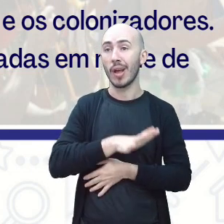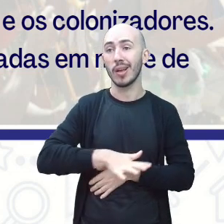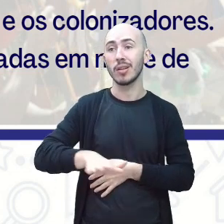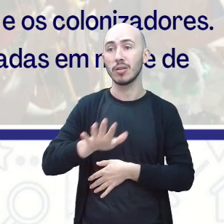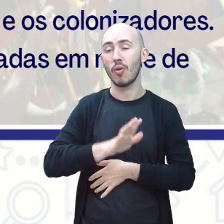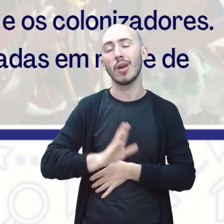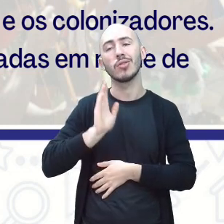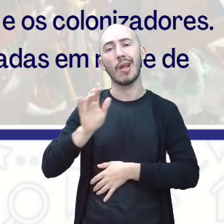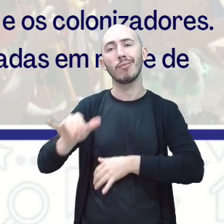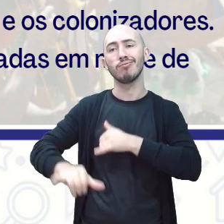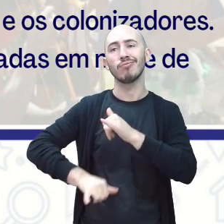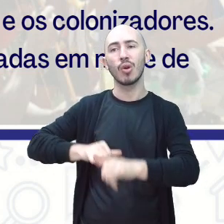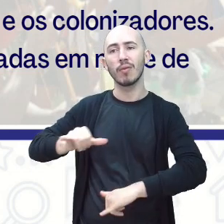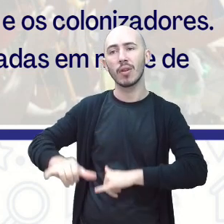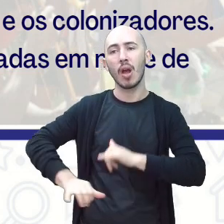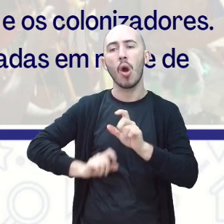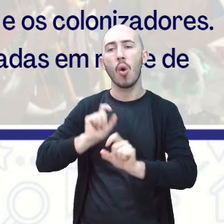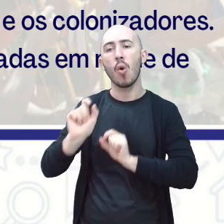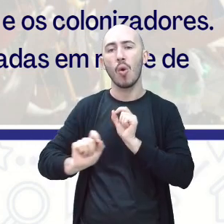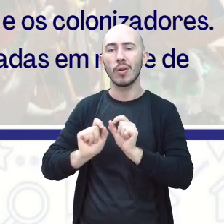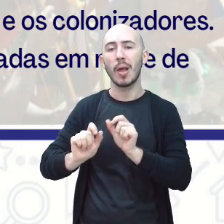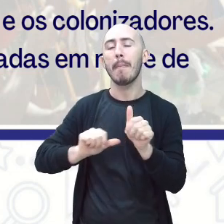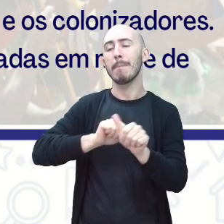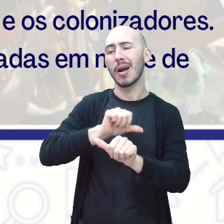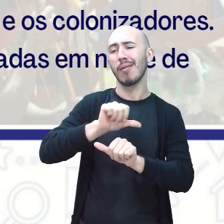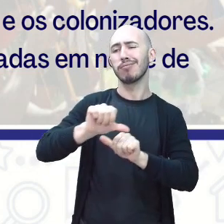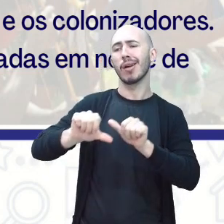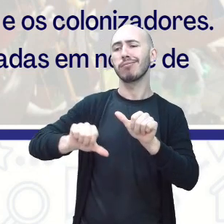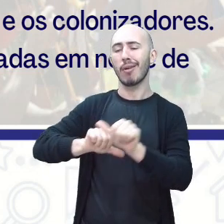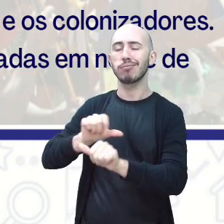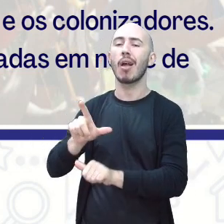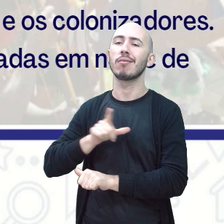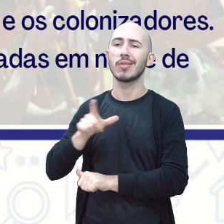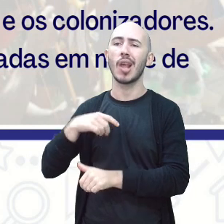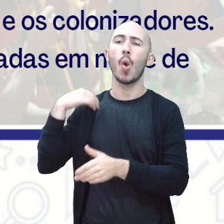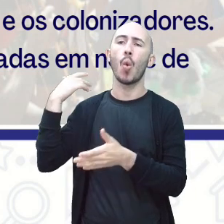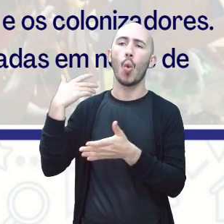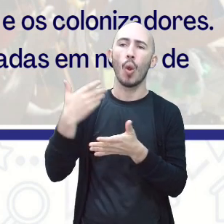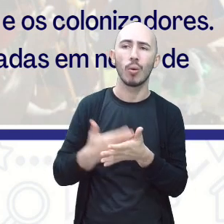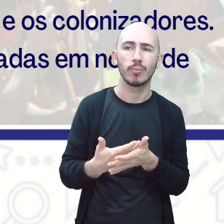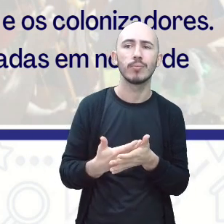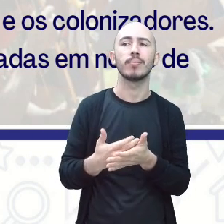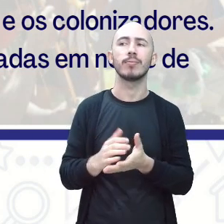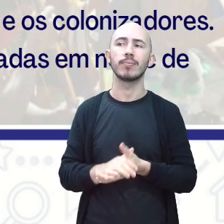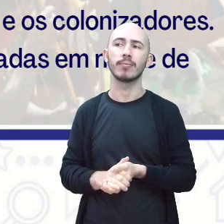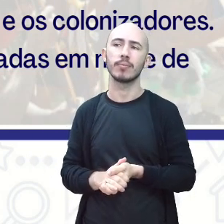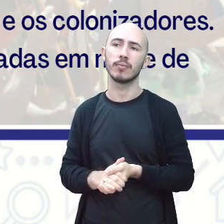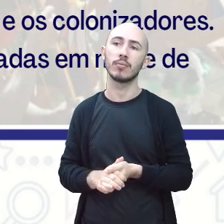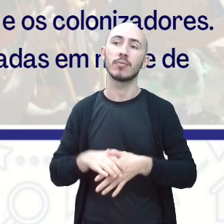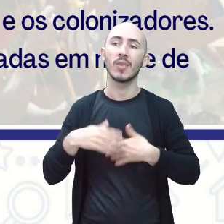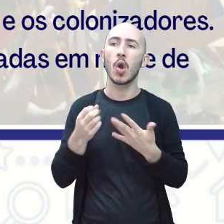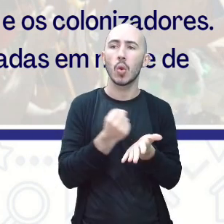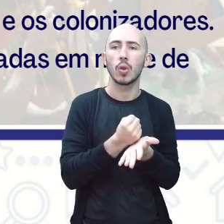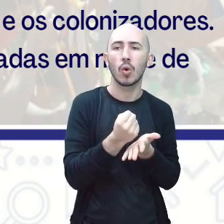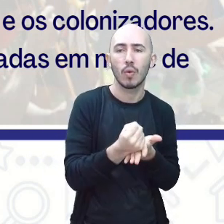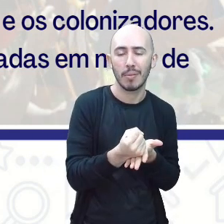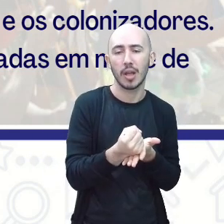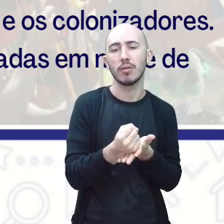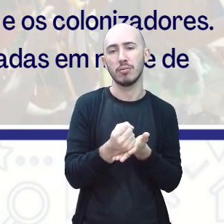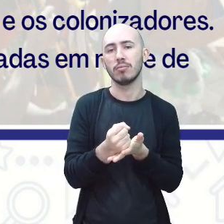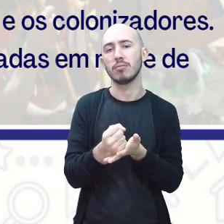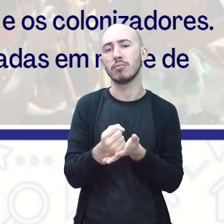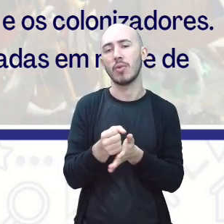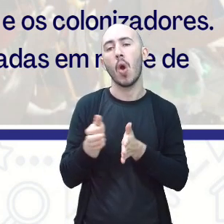já sofria transformações devido aos violentos processos de expropriação de suas terras. Então, os documentos relativos, né, no